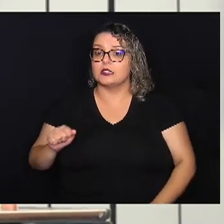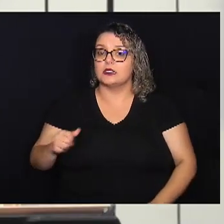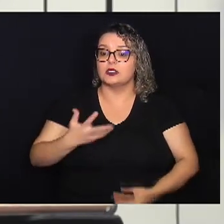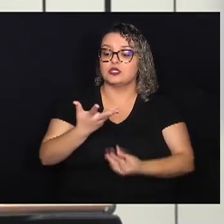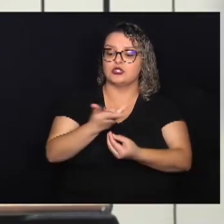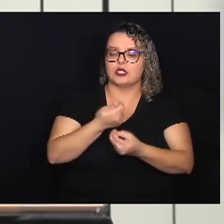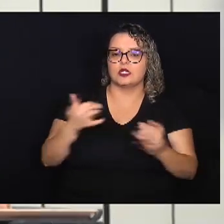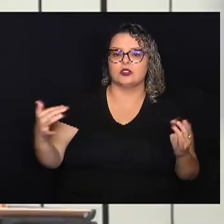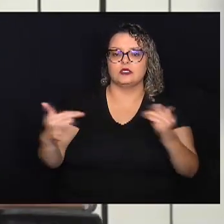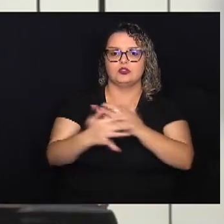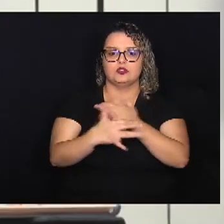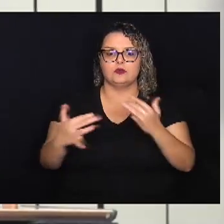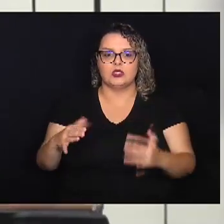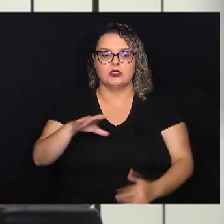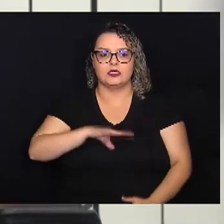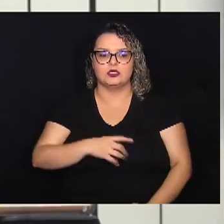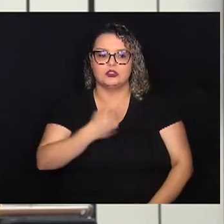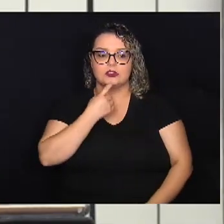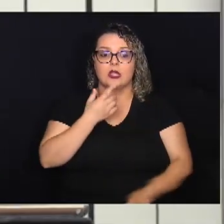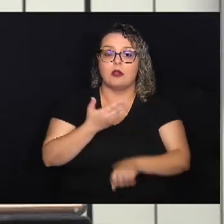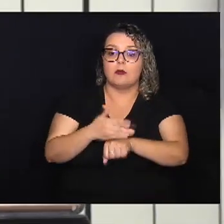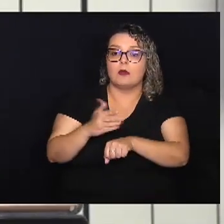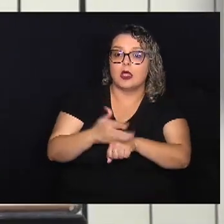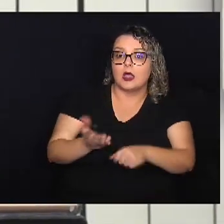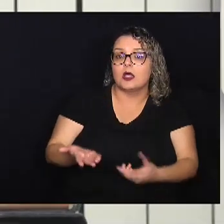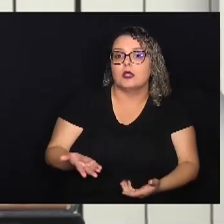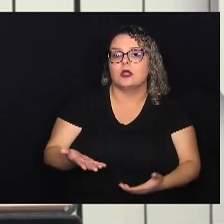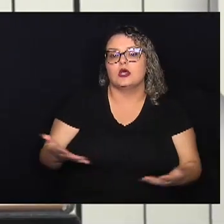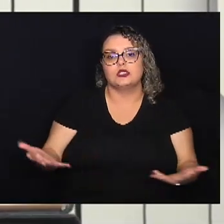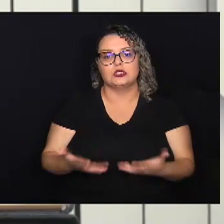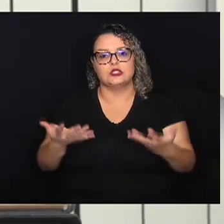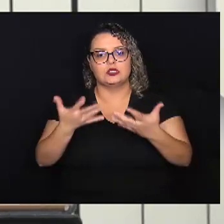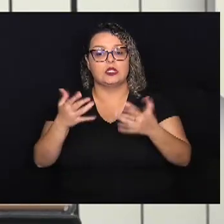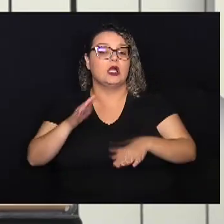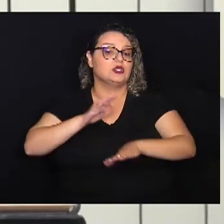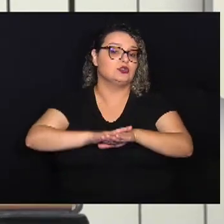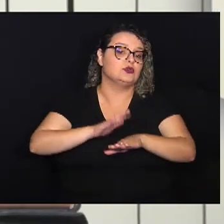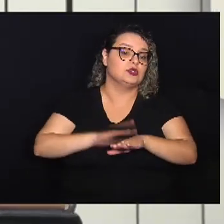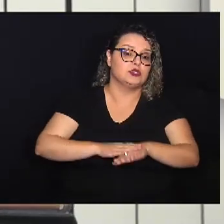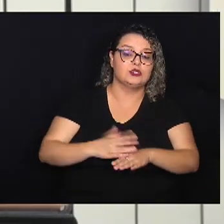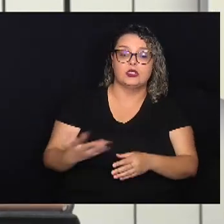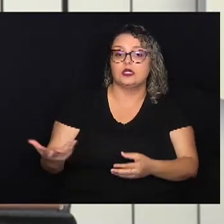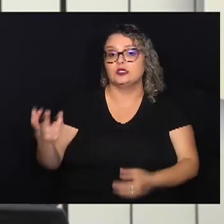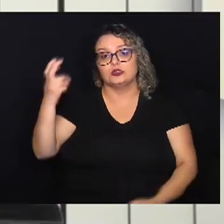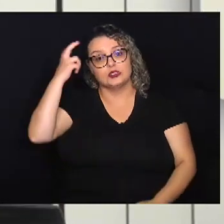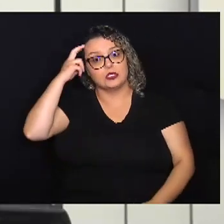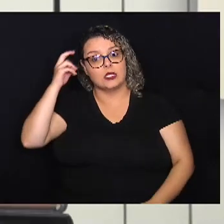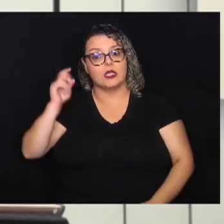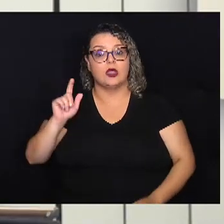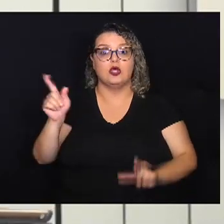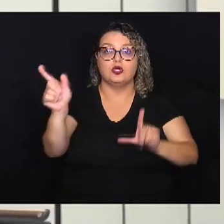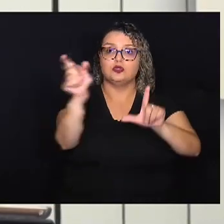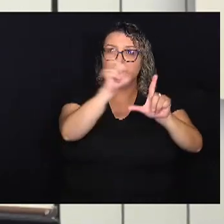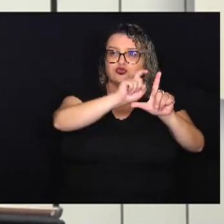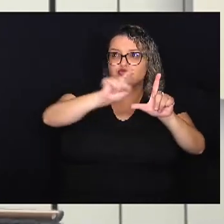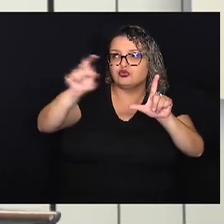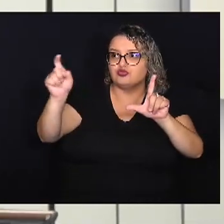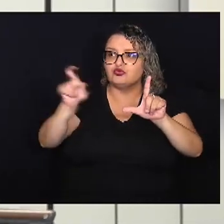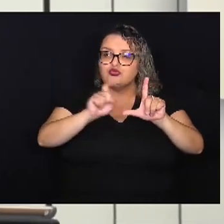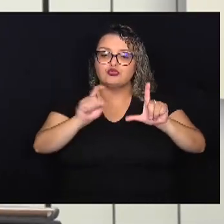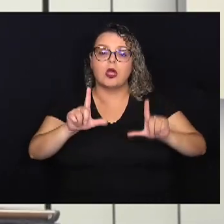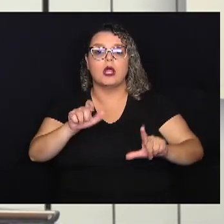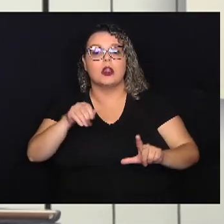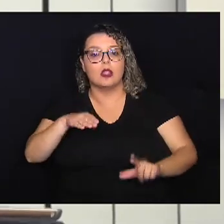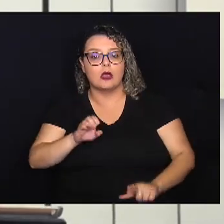Campinas. Na prática, a proposição incentiva atividades culturais como grafite, lambe-lambe e outras